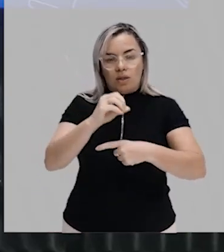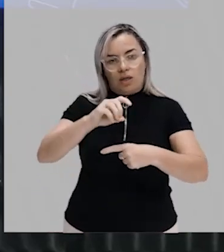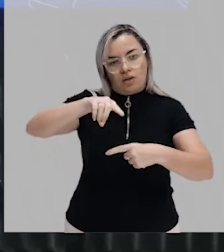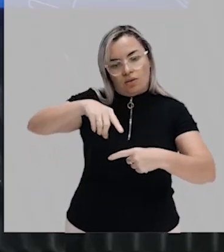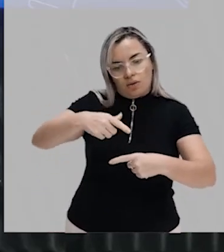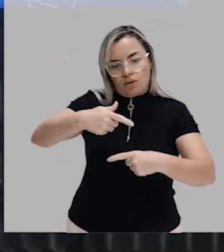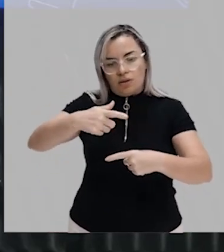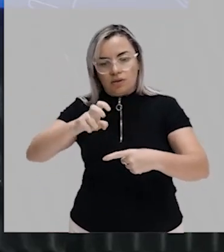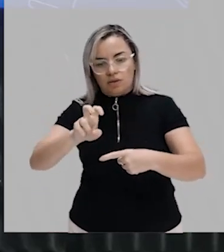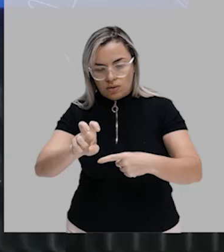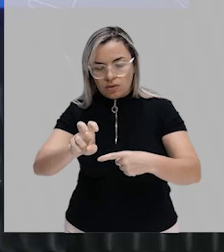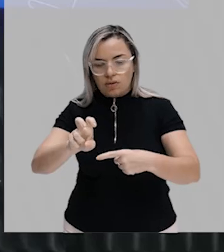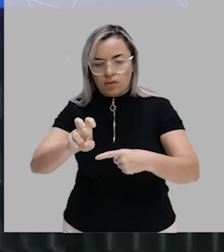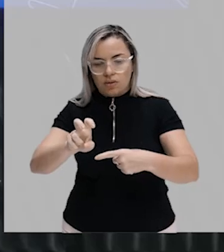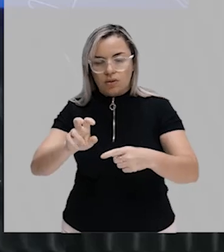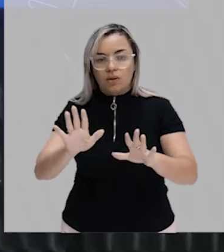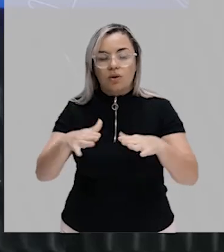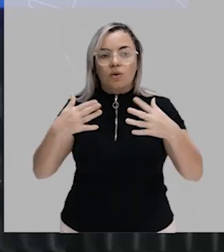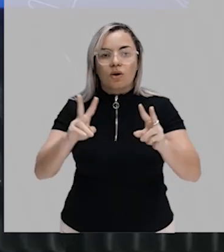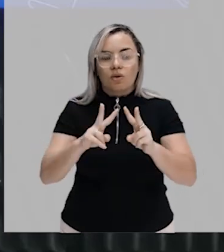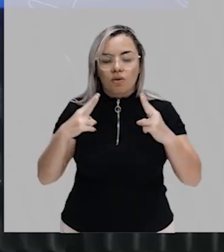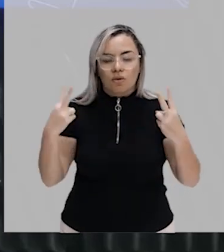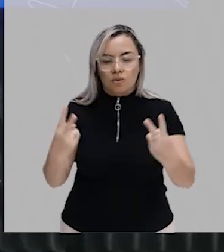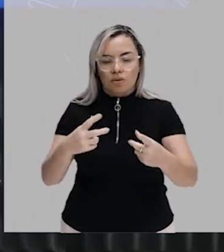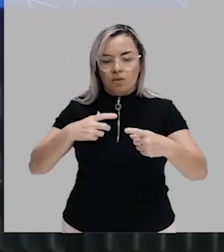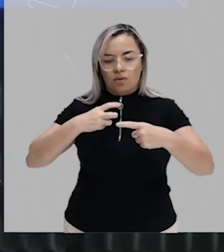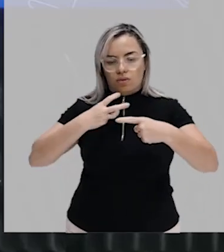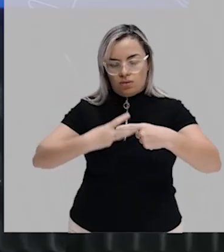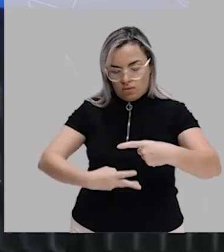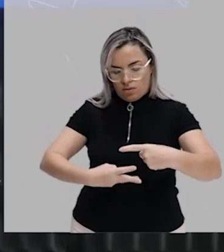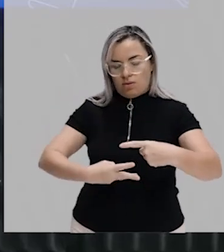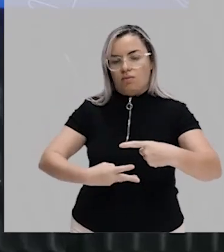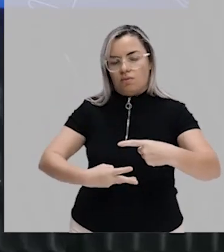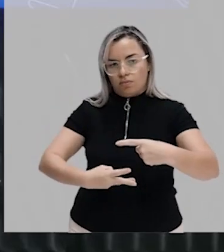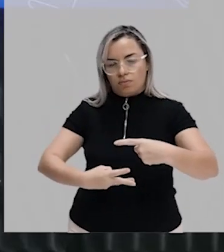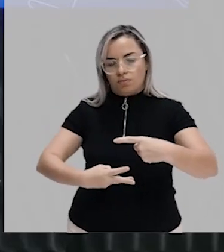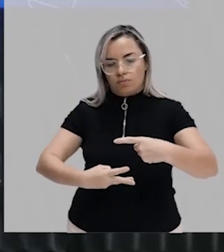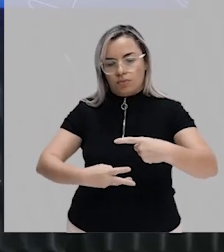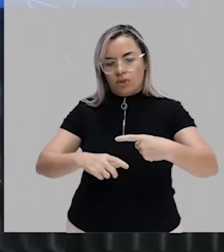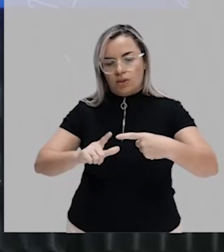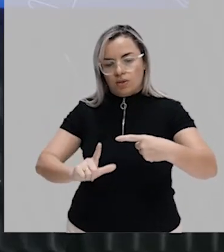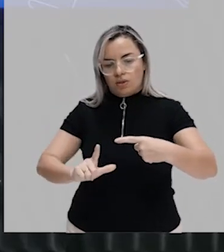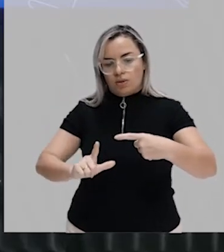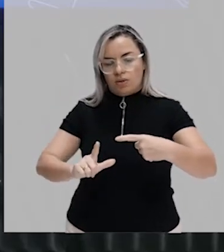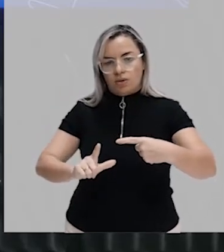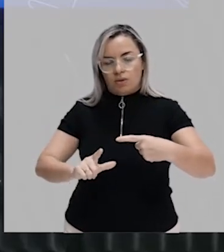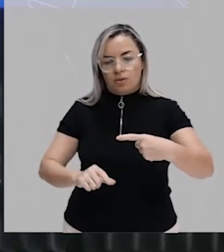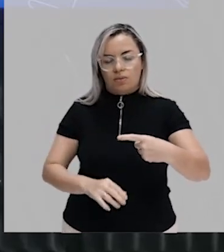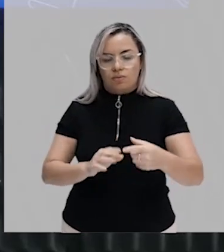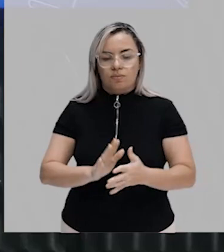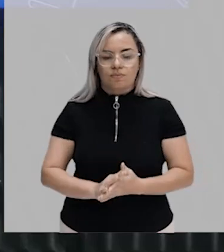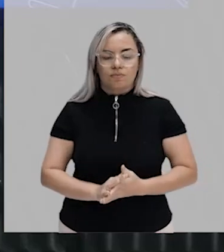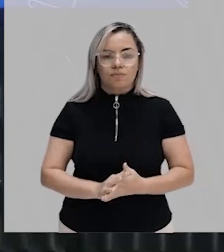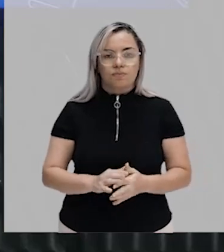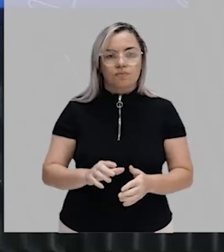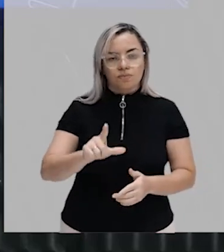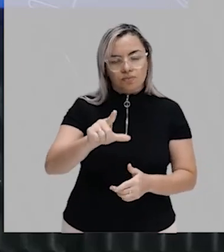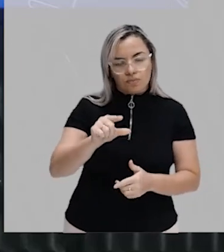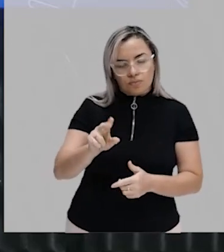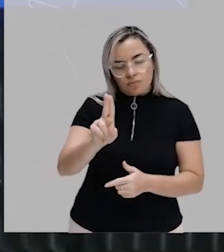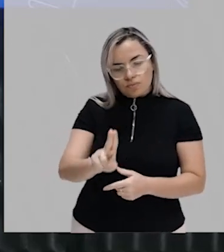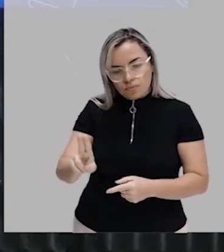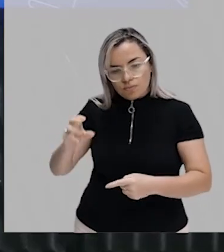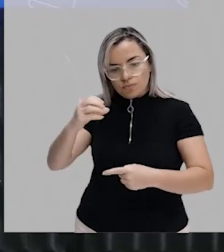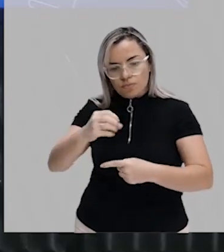0,75 gramas, certo? E o volume é um volume de 3 litros. Então, eu vou pegar 0,75 e